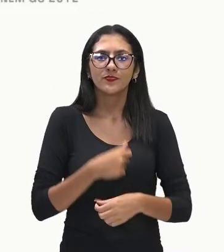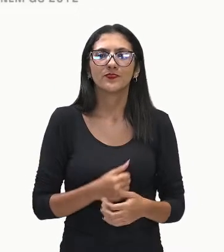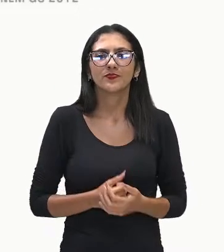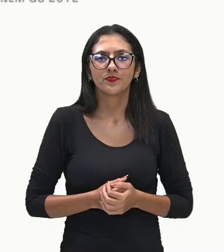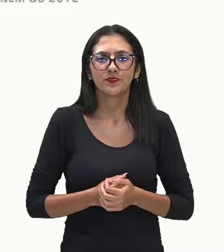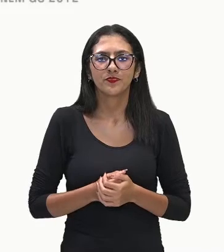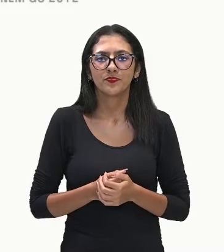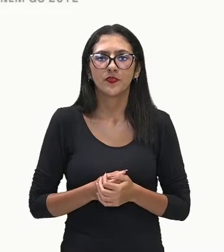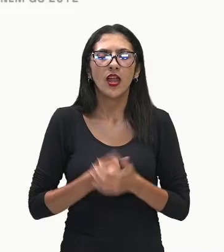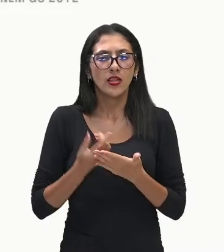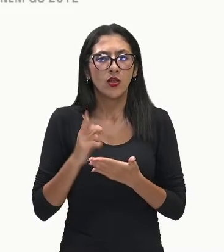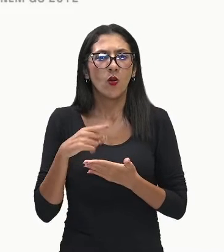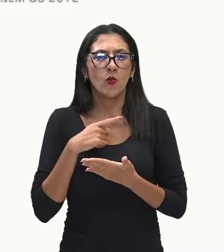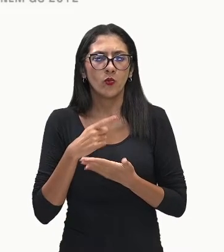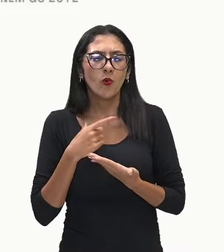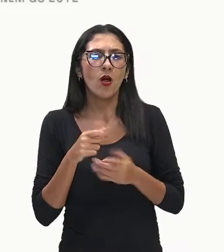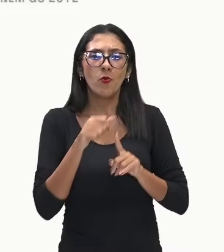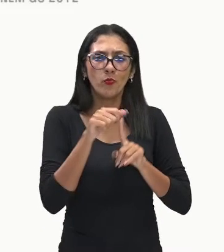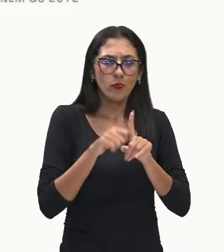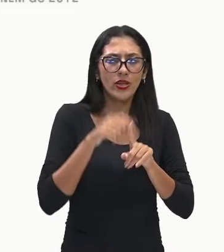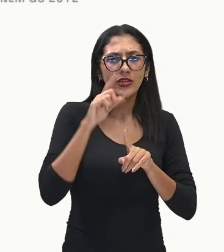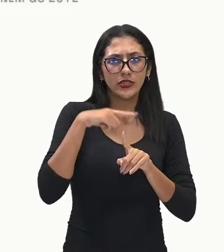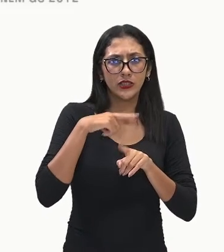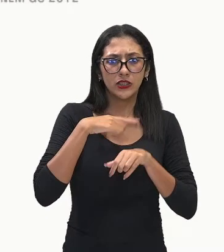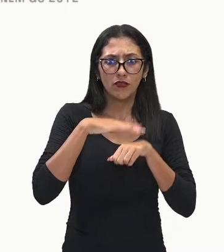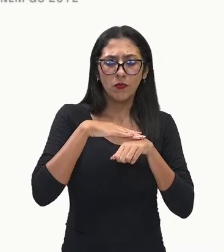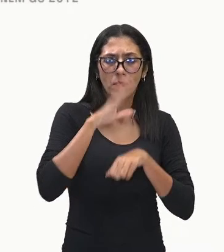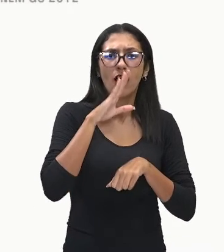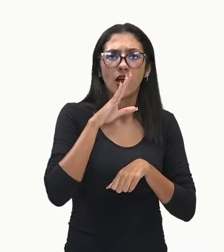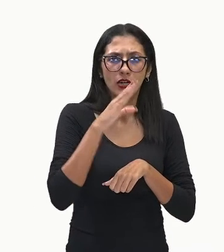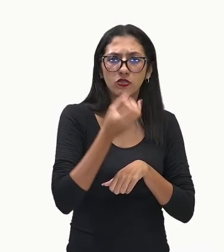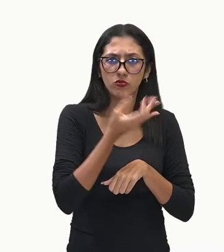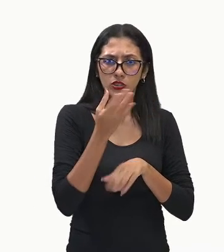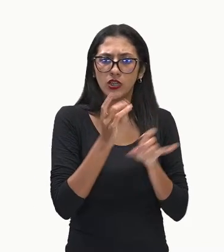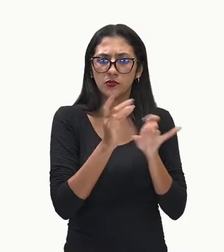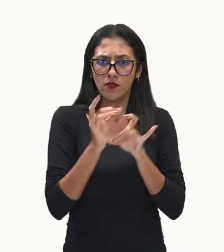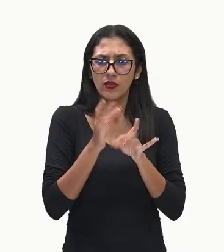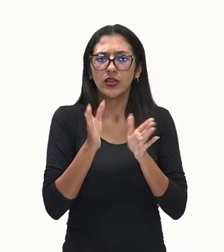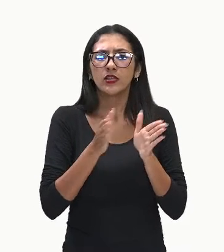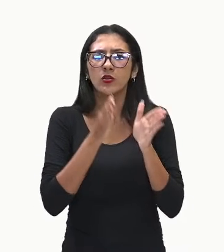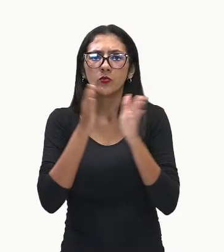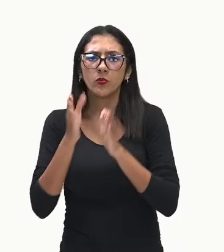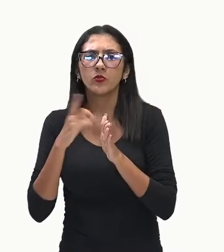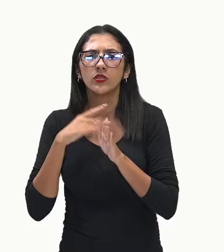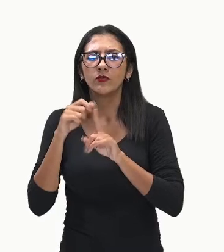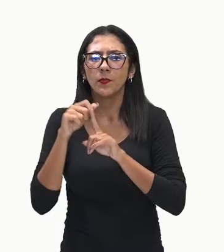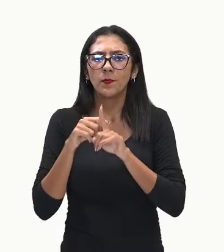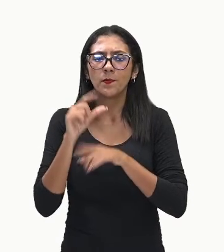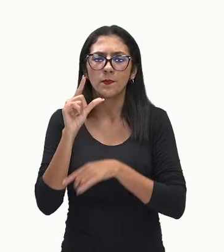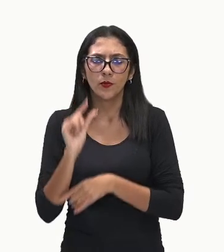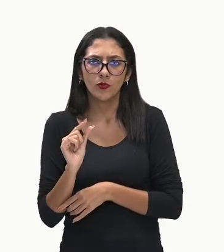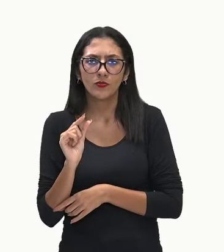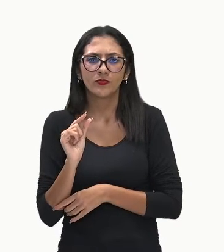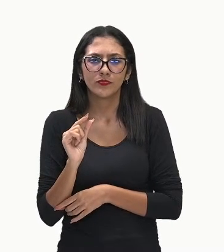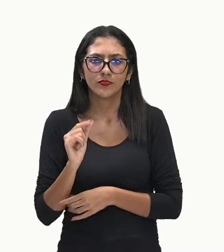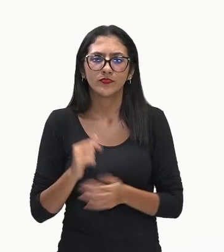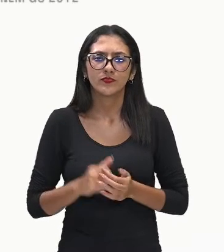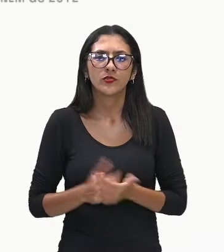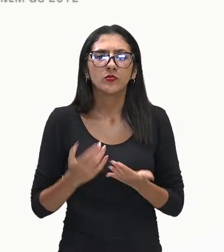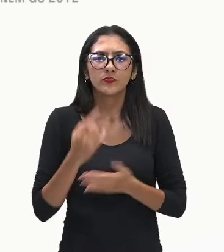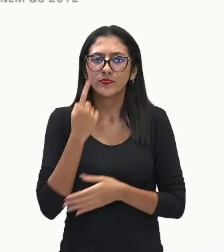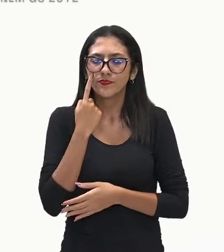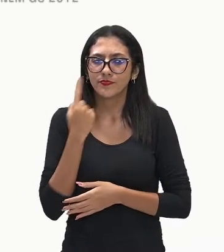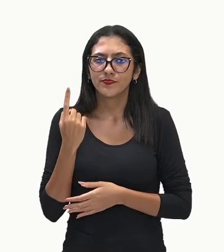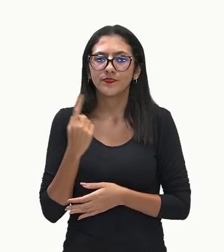os meses que mais venderam e menos venderam, de acordo com as informações do gráfico, né? Foi quem?